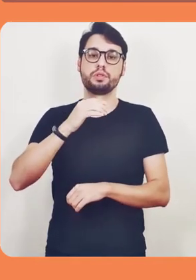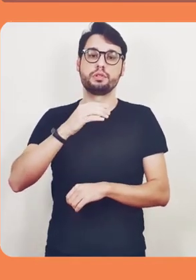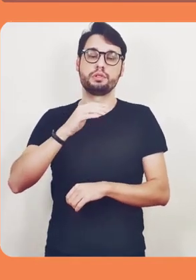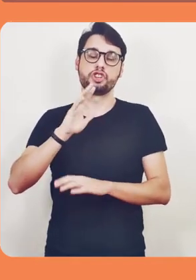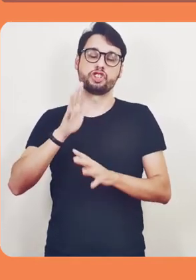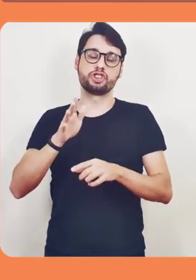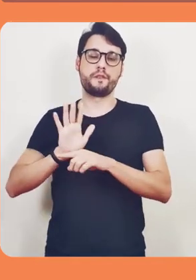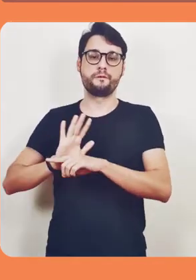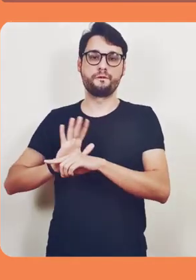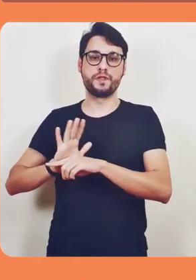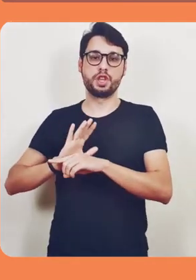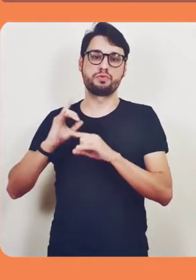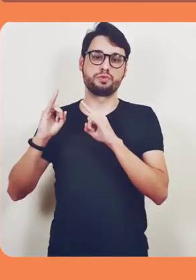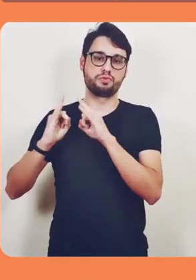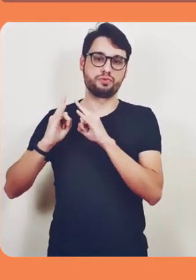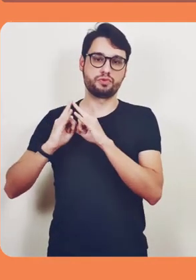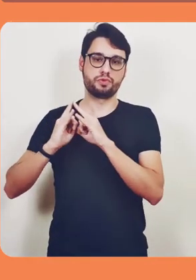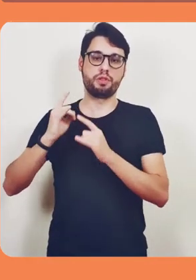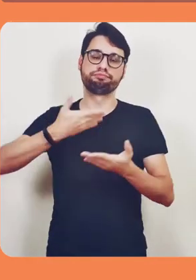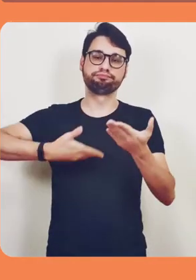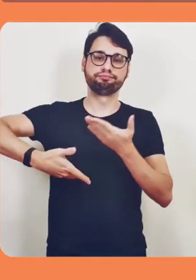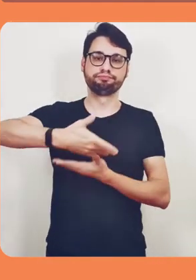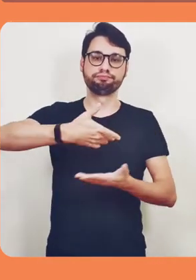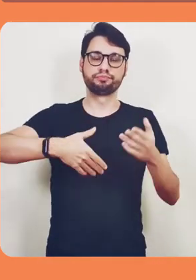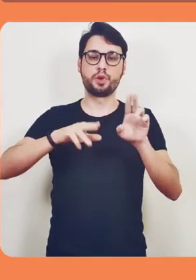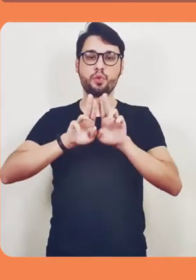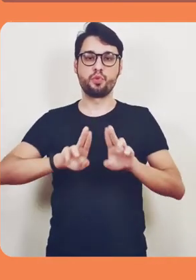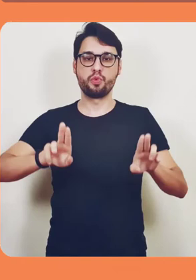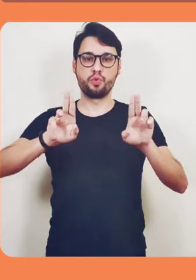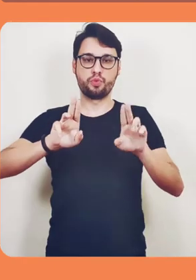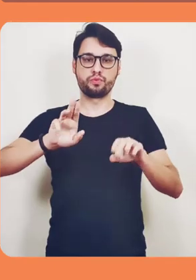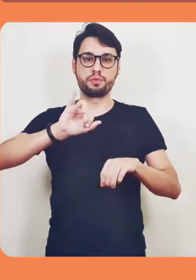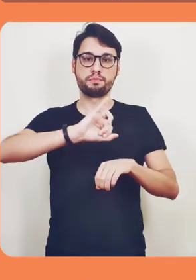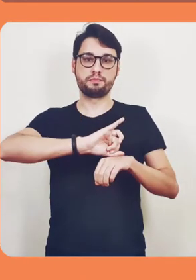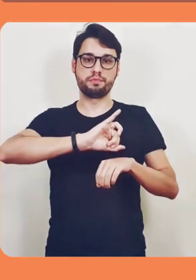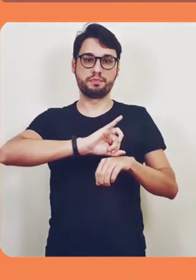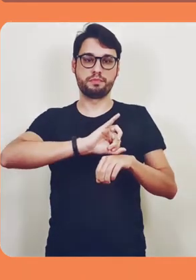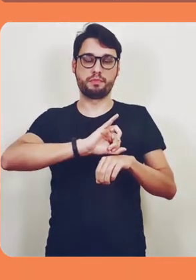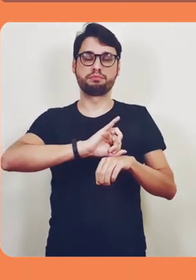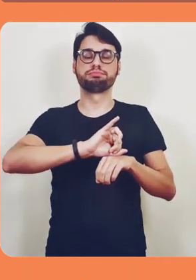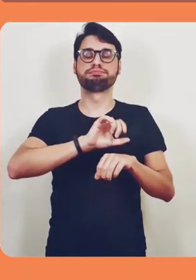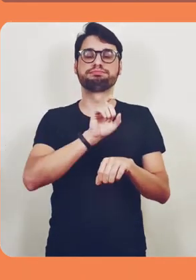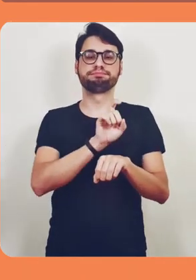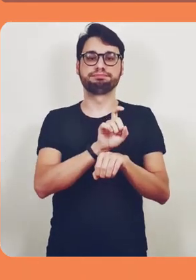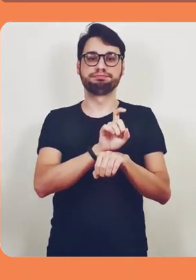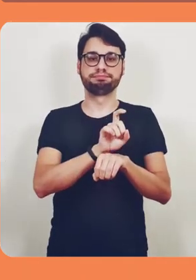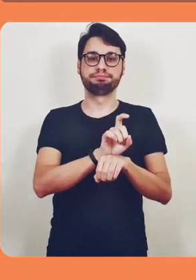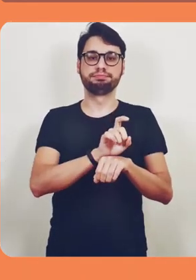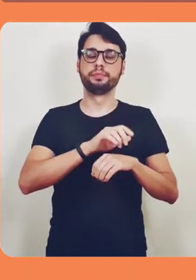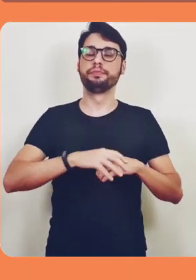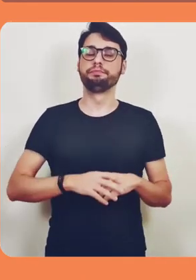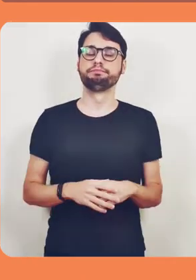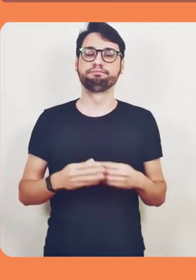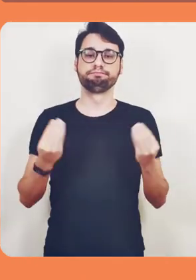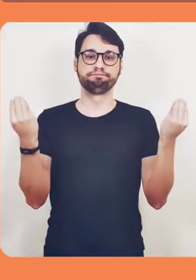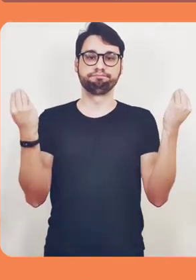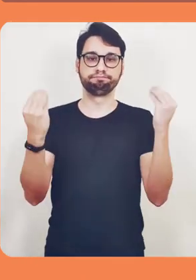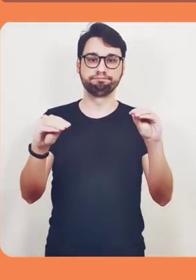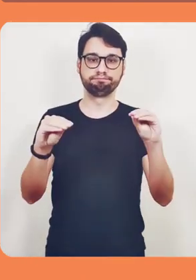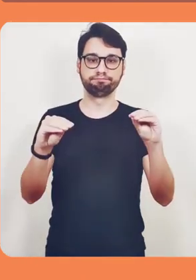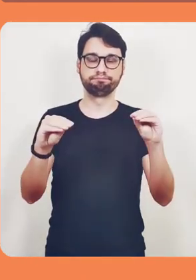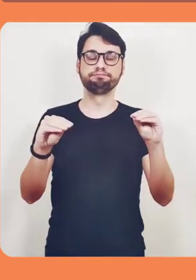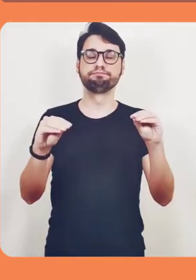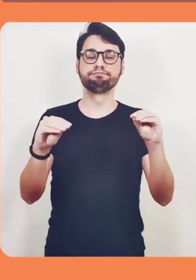no caso eu vou incluir um vídeo interativo que eu tenho um vídeo institucional da